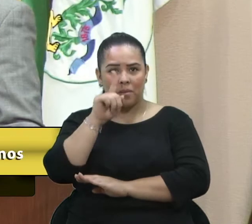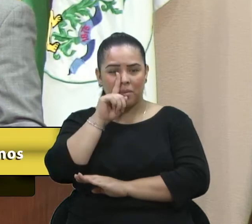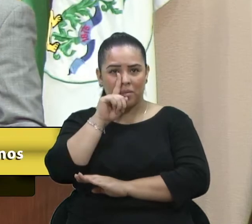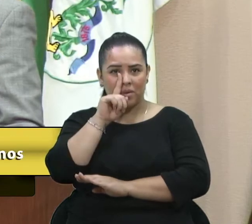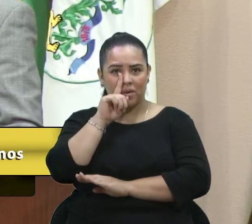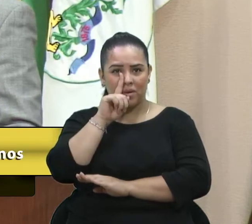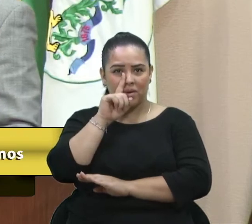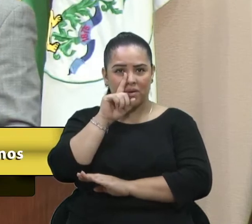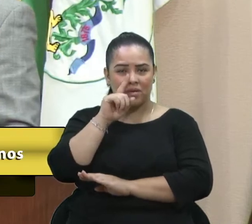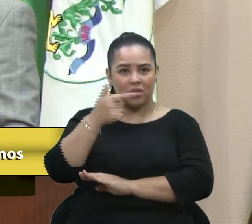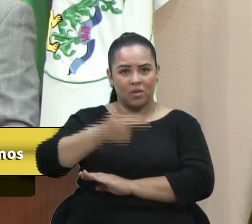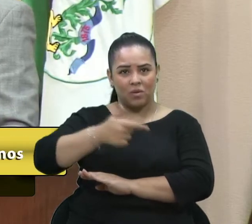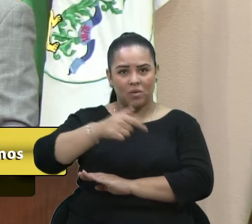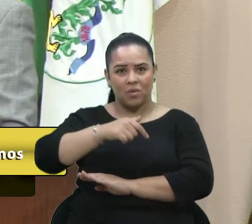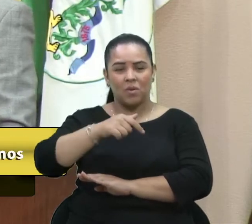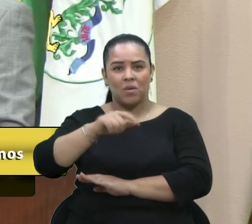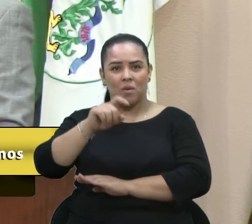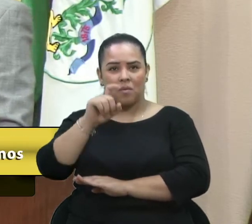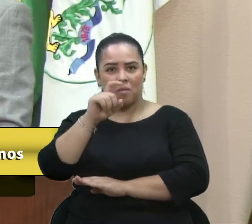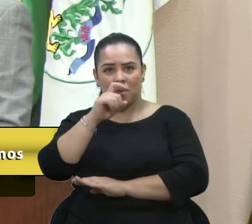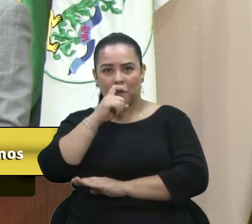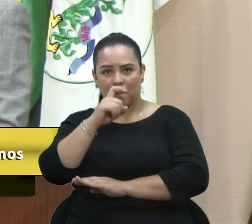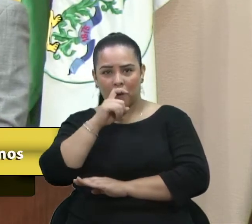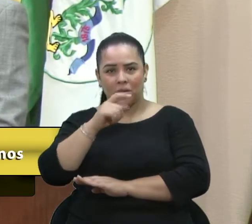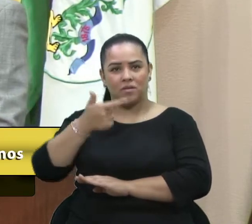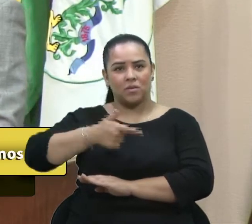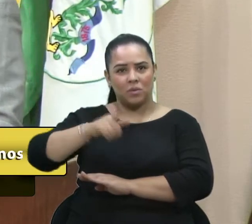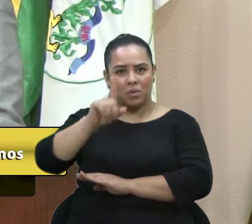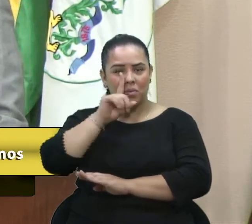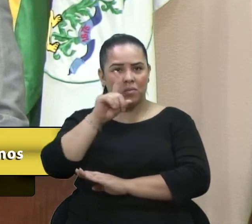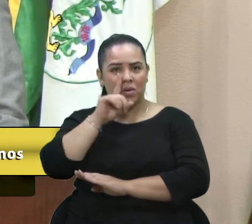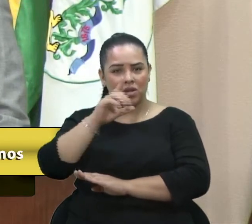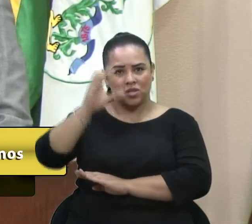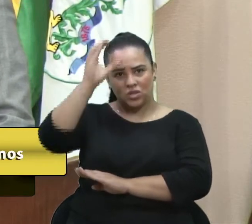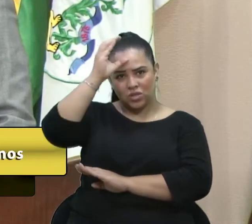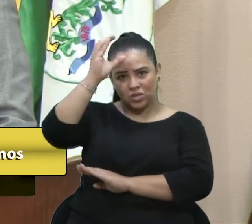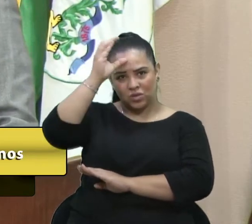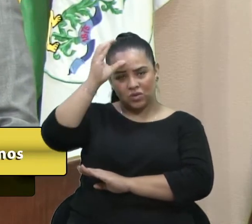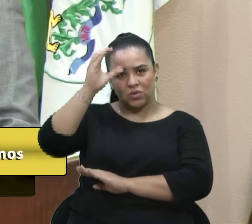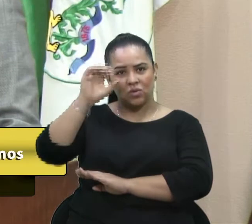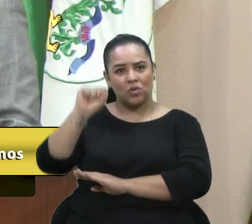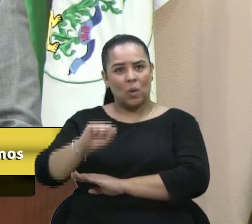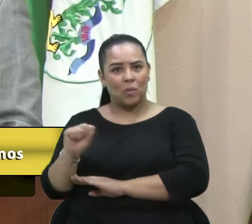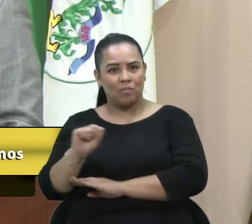padrastos, madrastas, tios, sobrinhos,